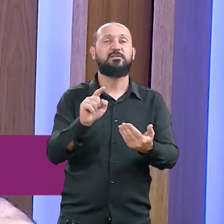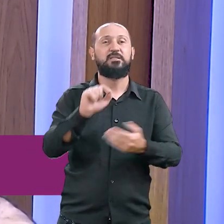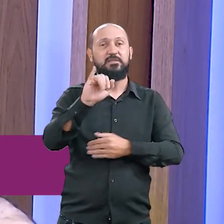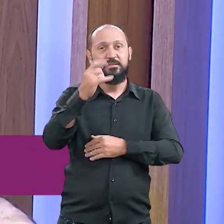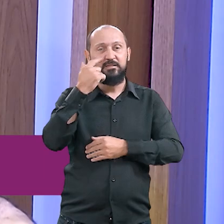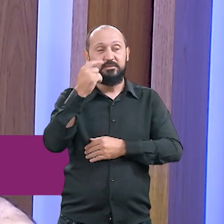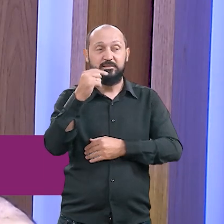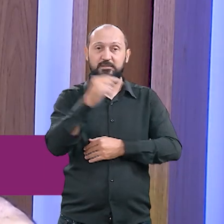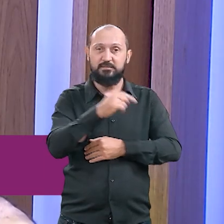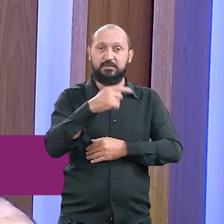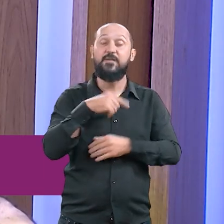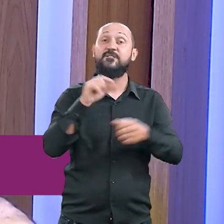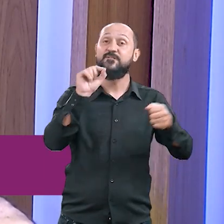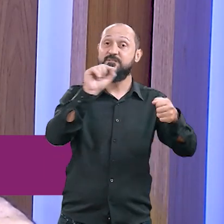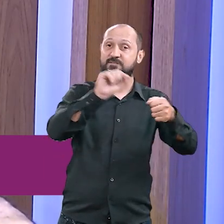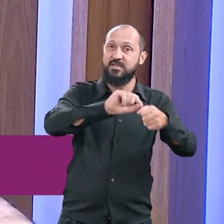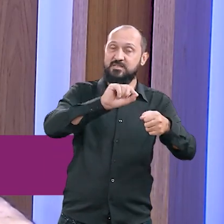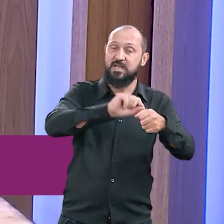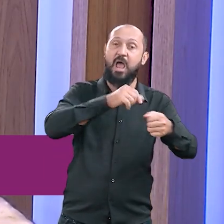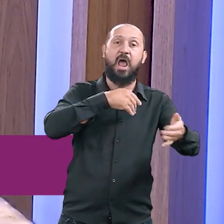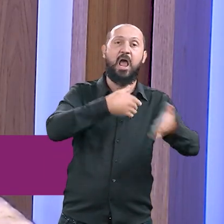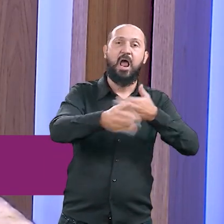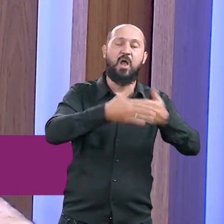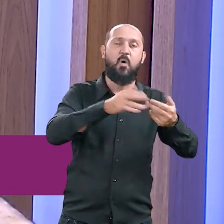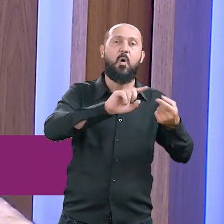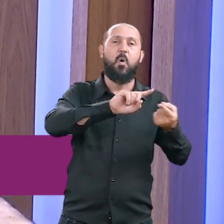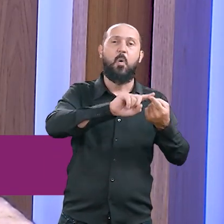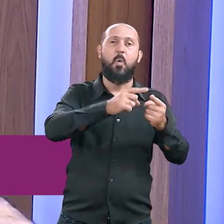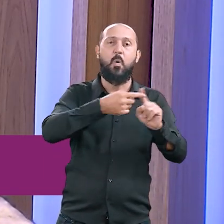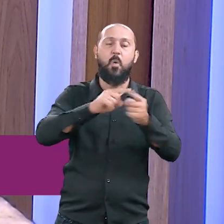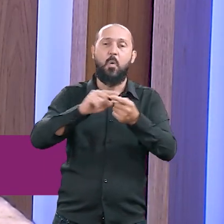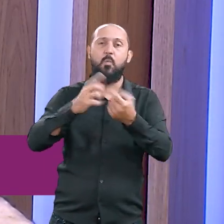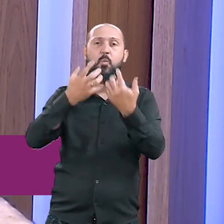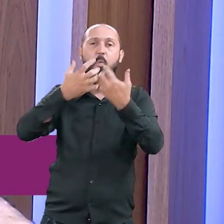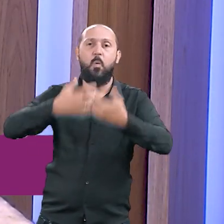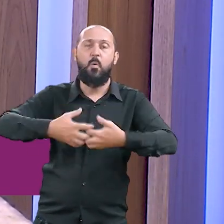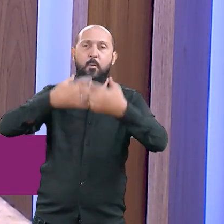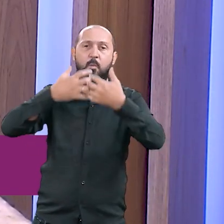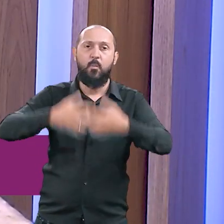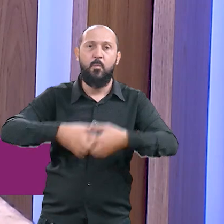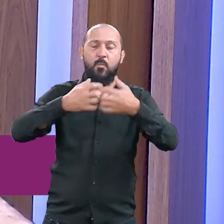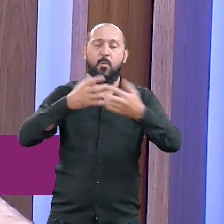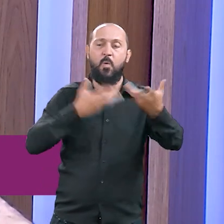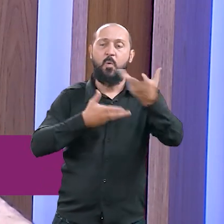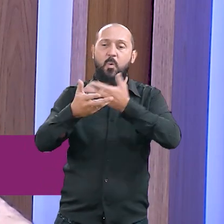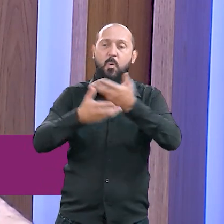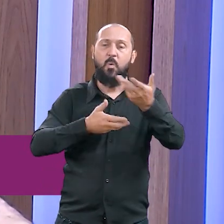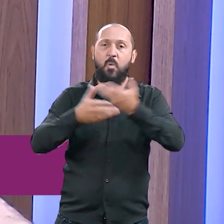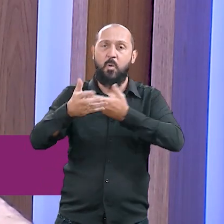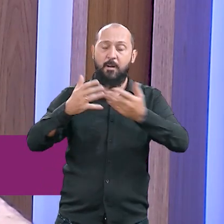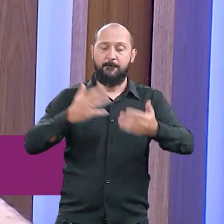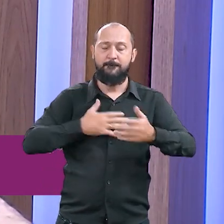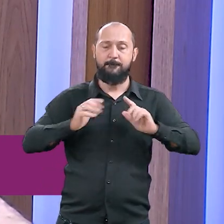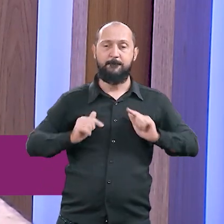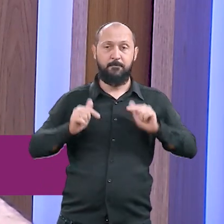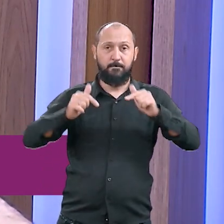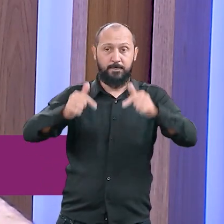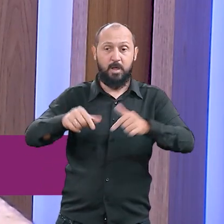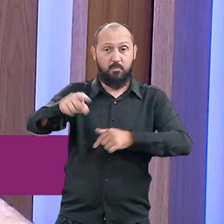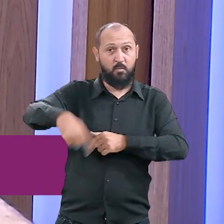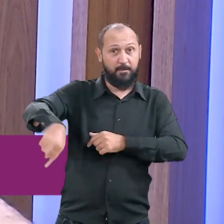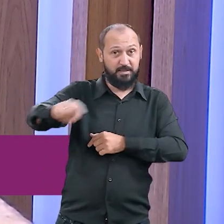informação pública que outros agentes podem checar, existem os mecanismos de denúncia, onde alguém que, por exemplo, vê um conteúdo impróprio para a